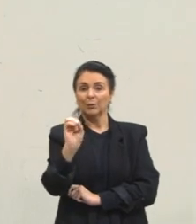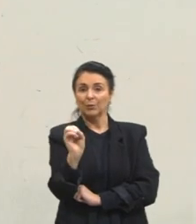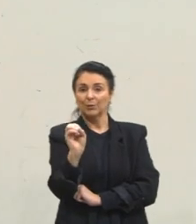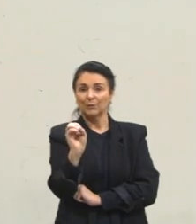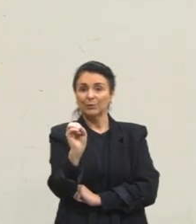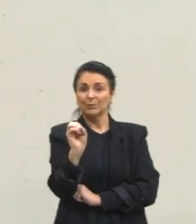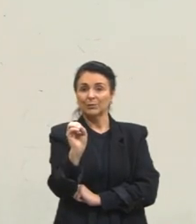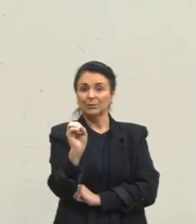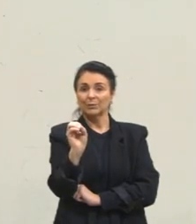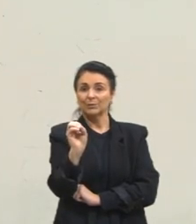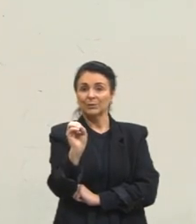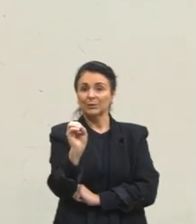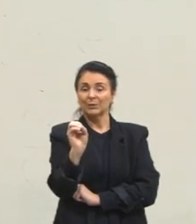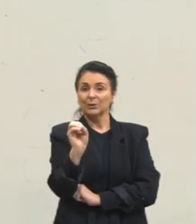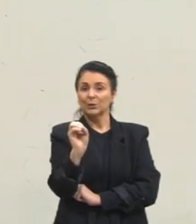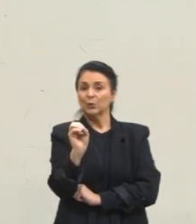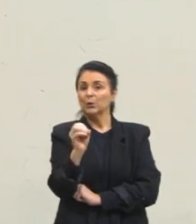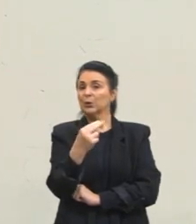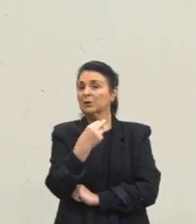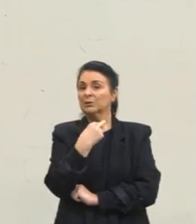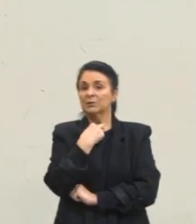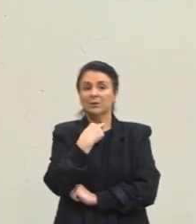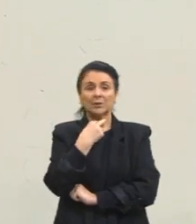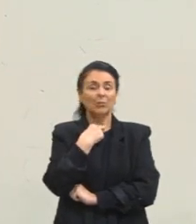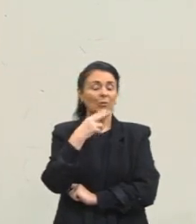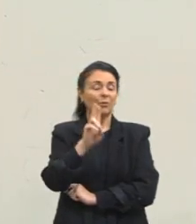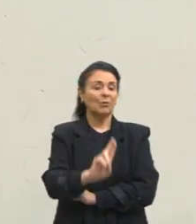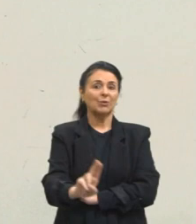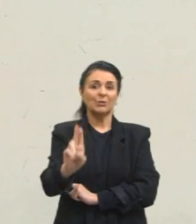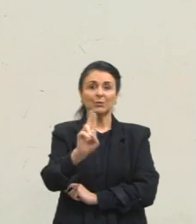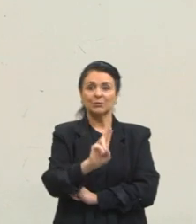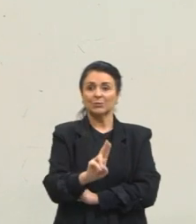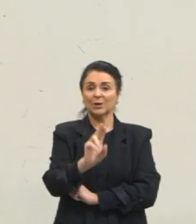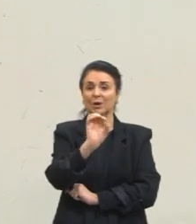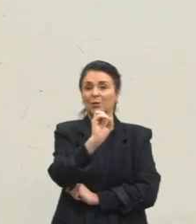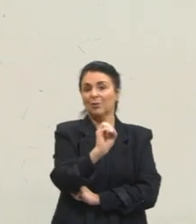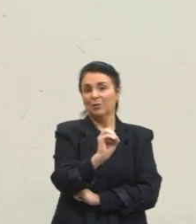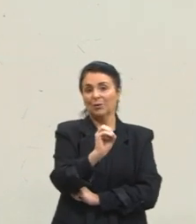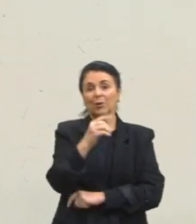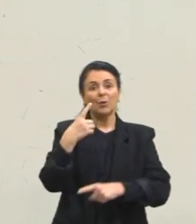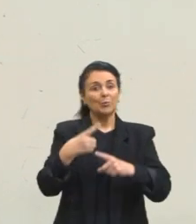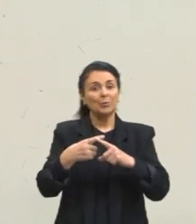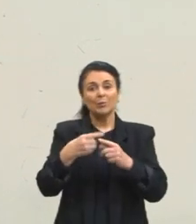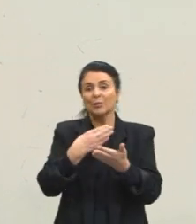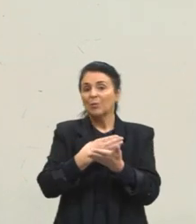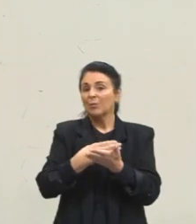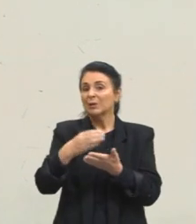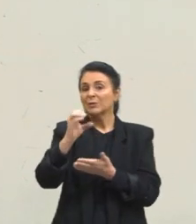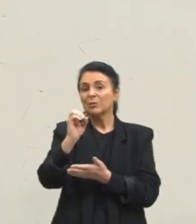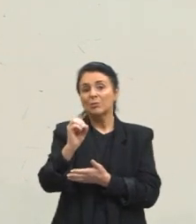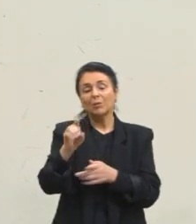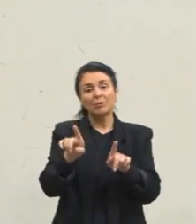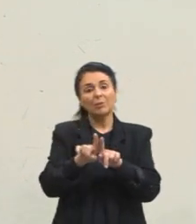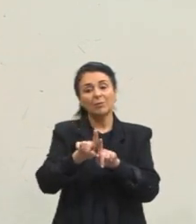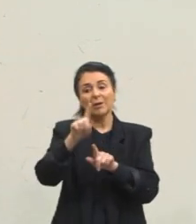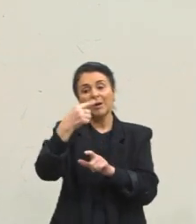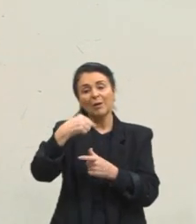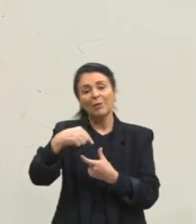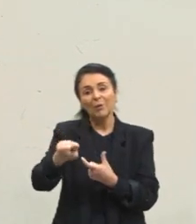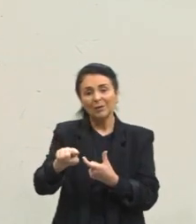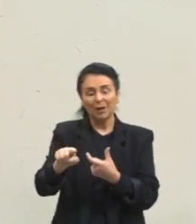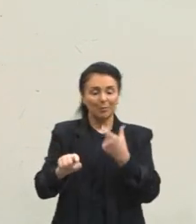E aí Ah tá eu não posso utilizar um o porquê Aqui começa com o a próxima palavra